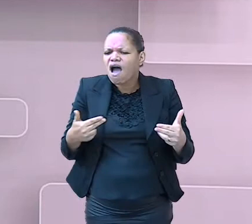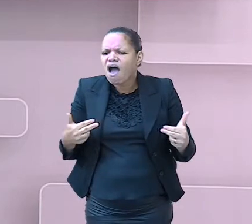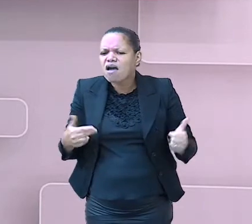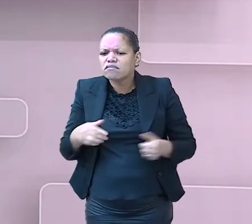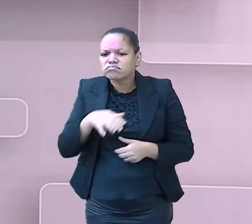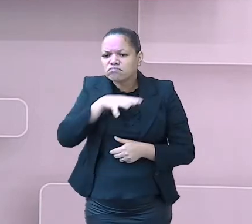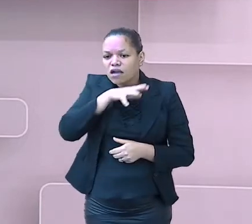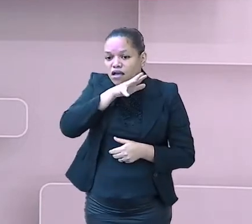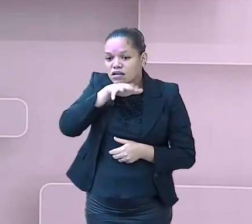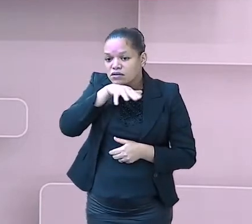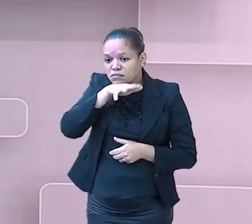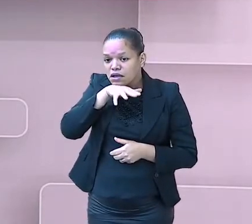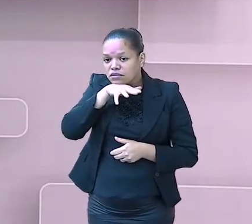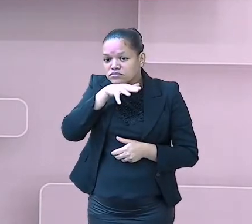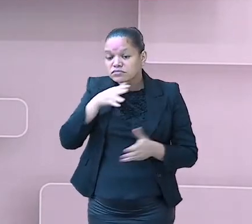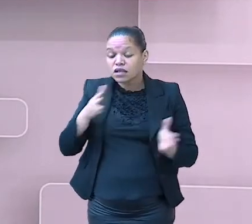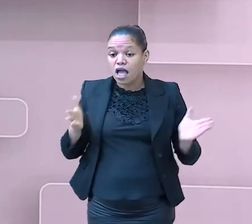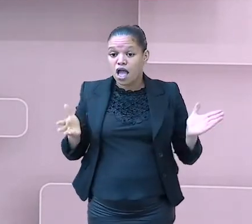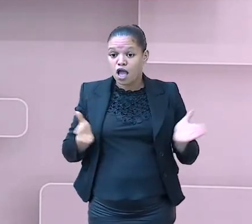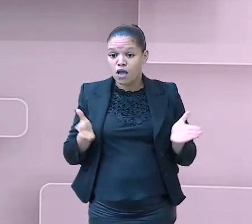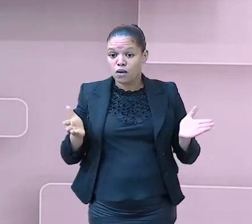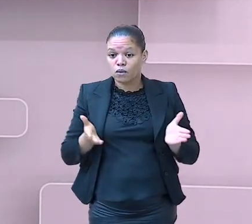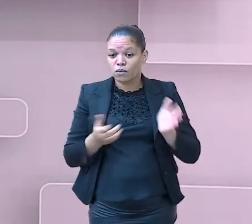hoje. Vamos lá?